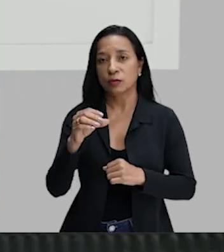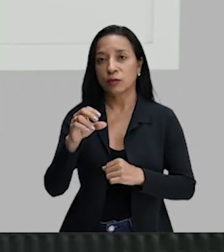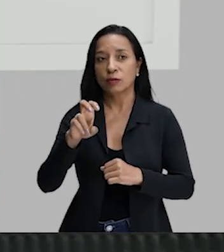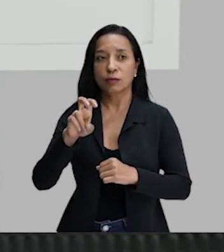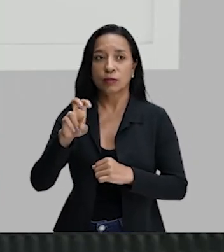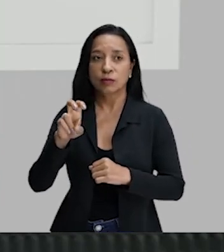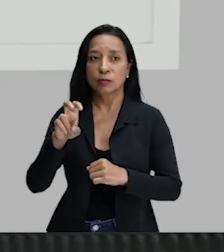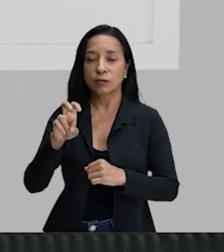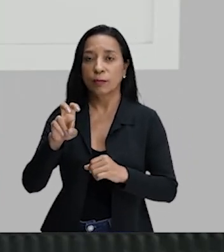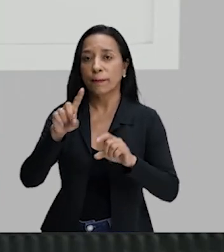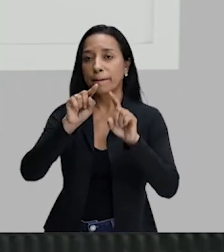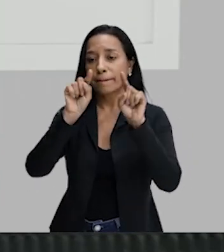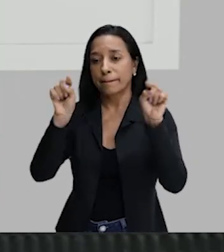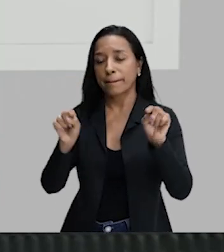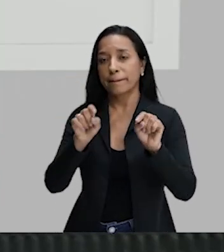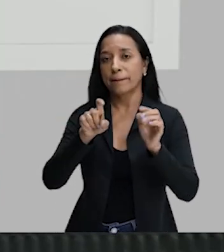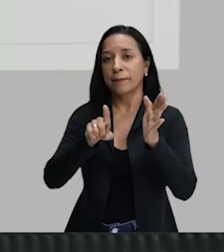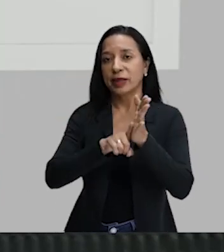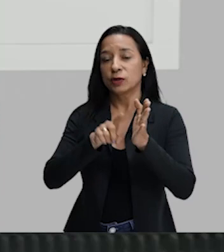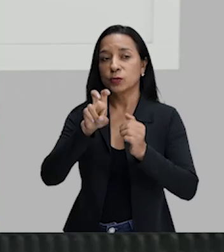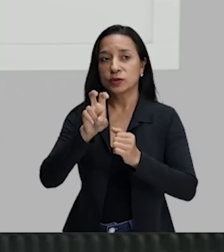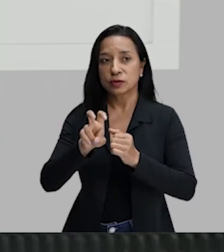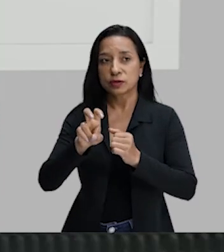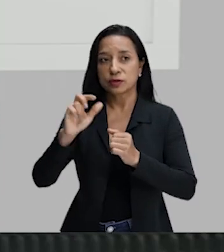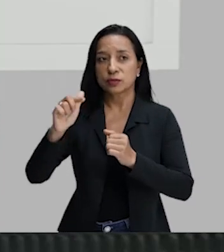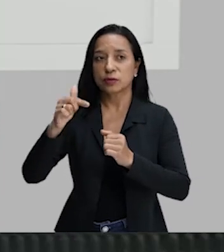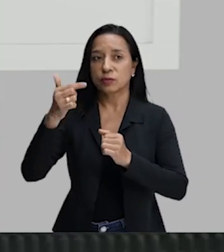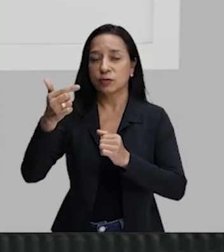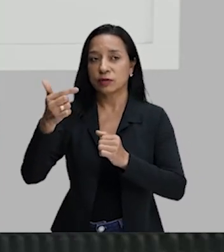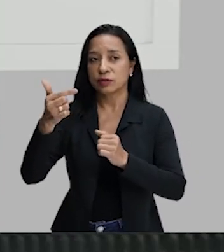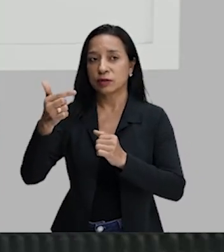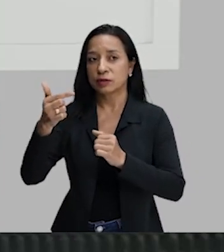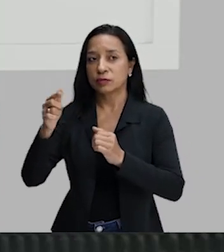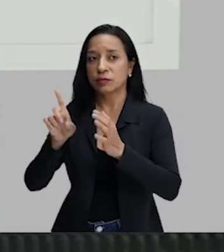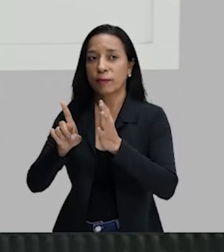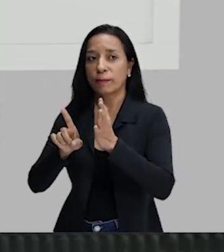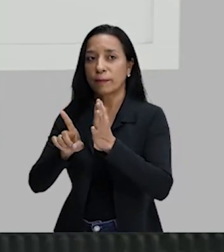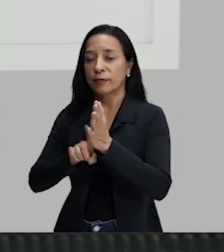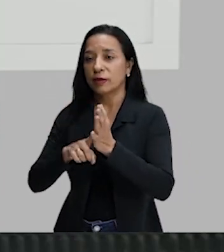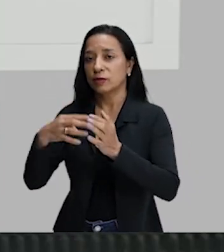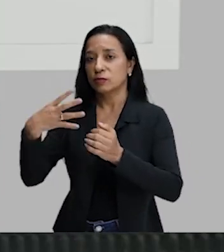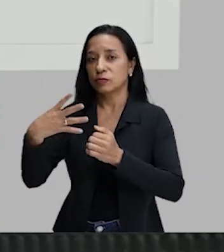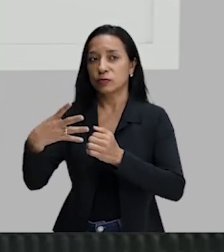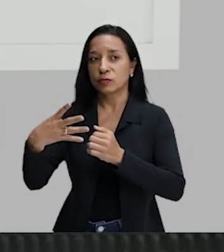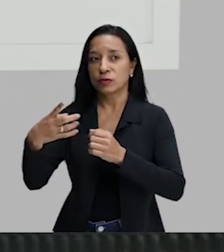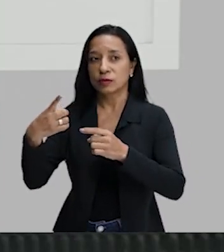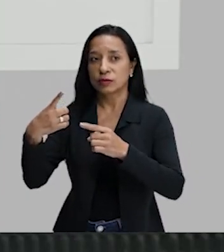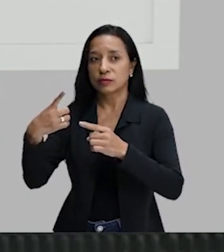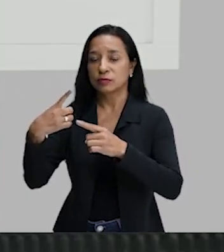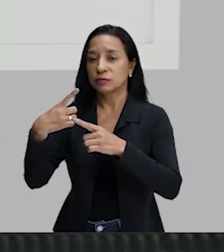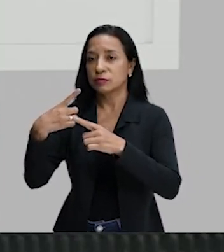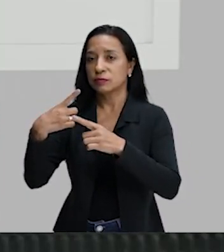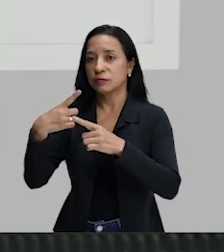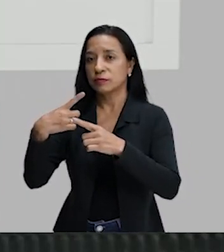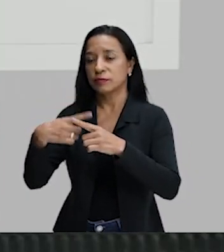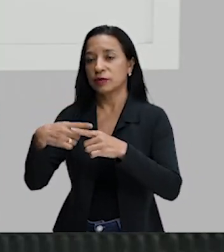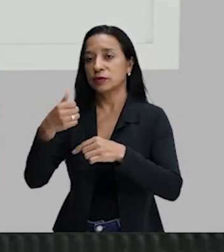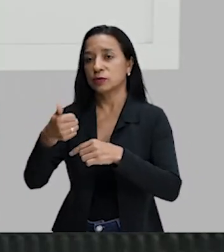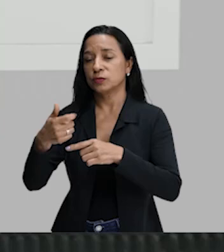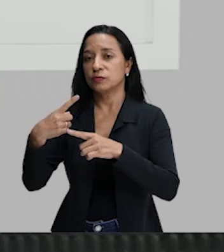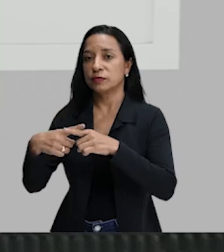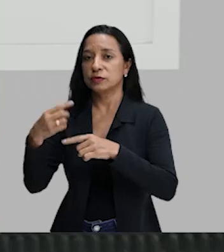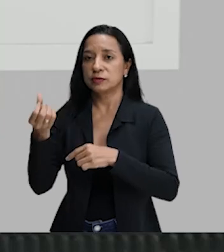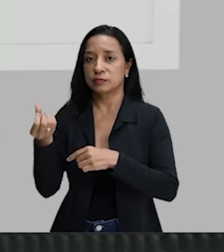5 ao quadrado. Menos 4 multiplicado por A, que é 1. Multiplicar por C, que é